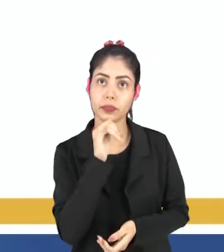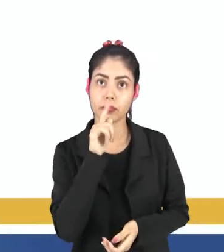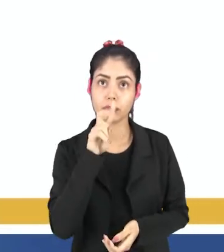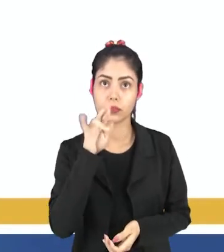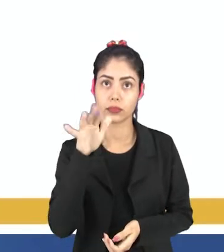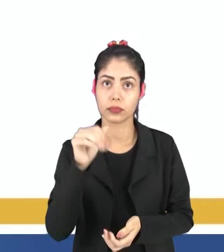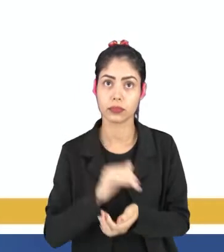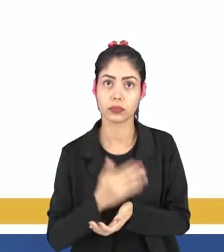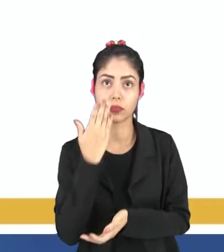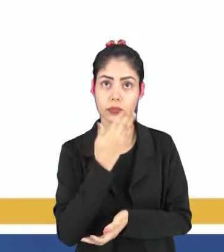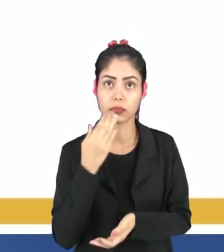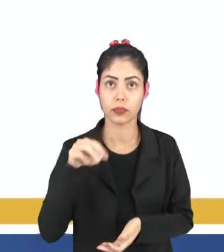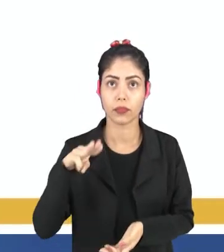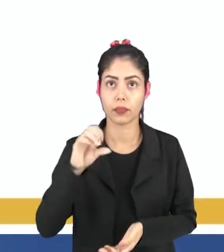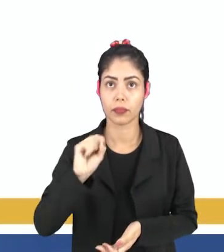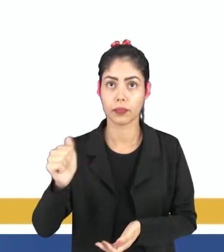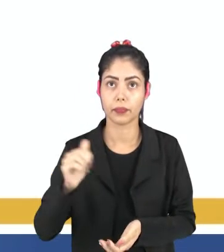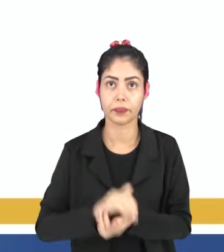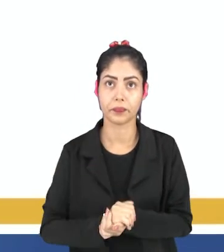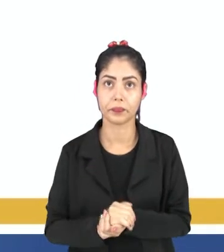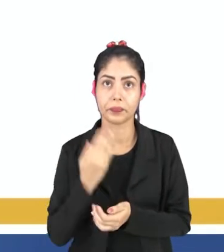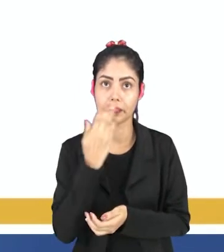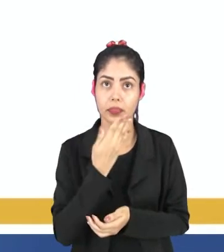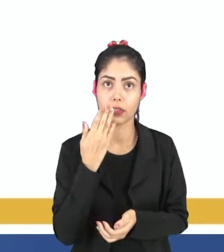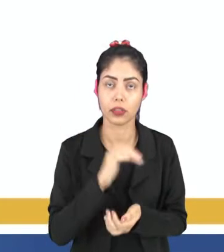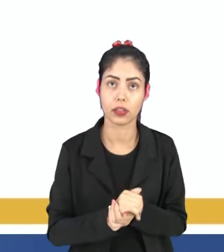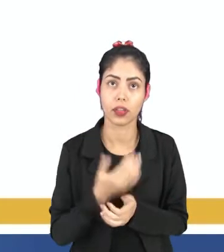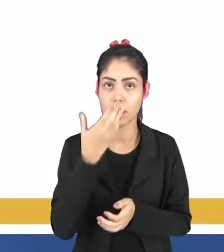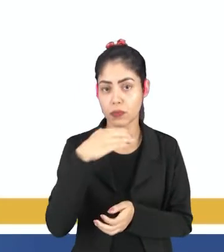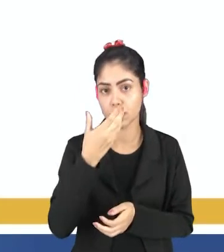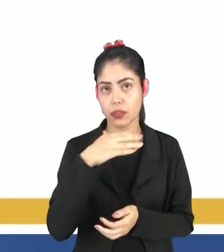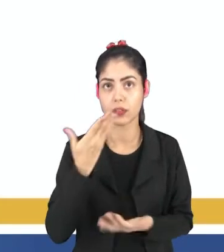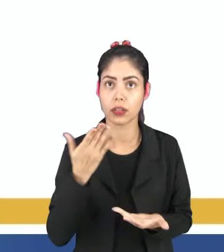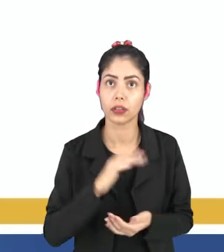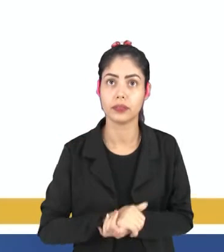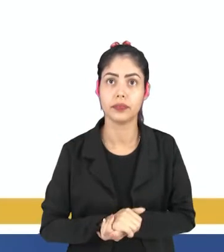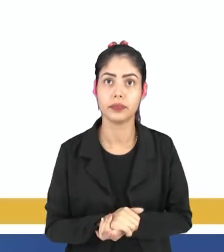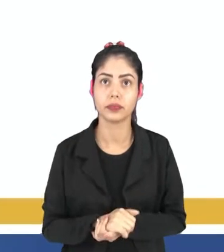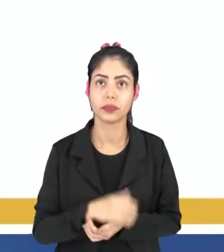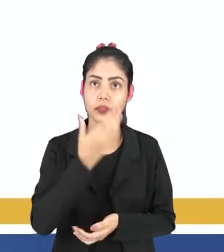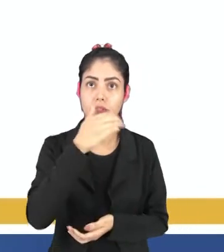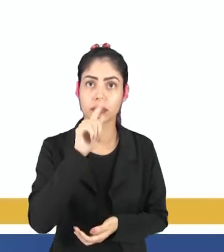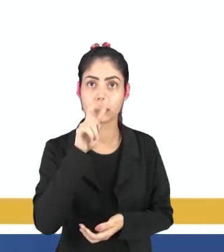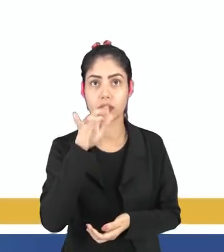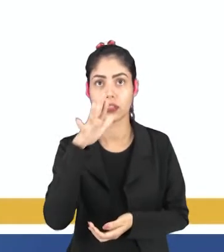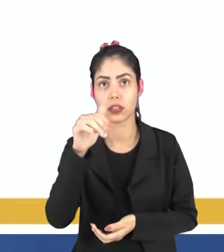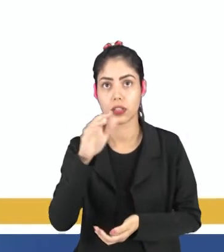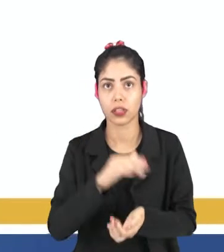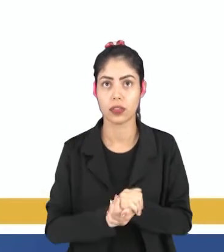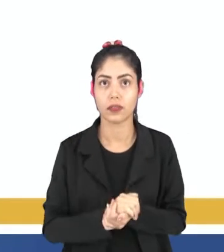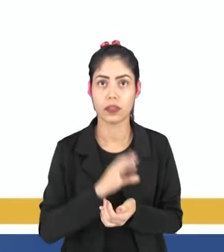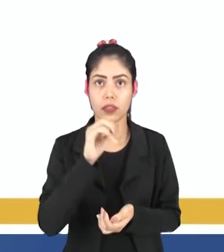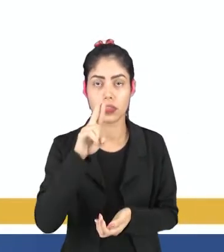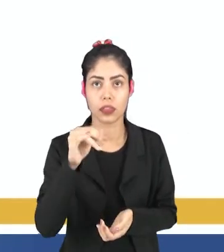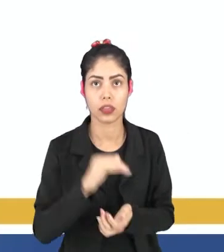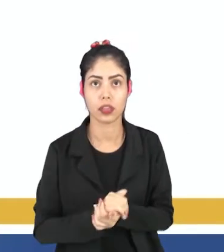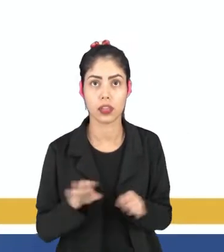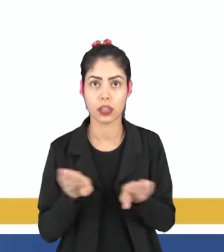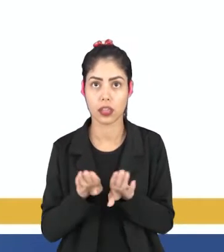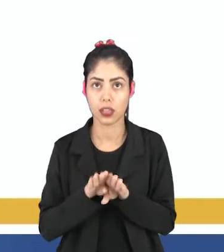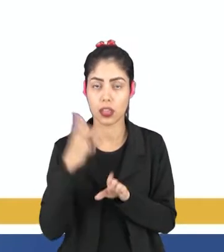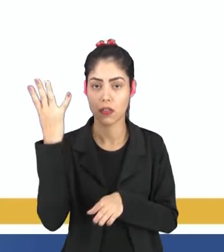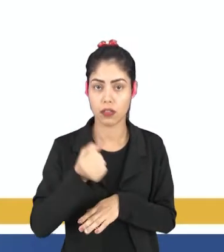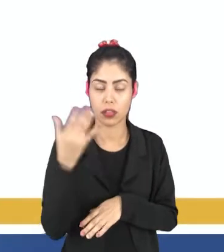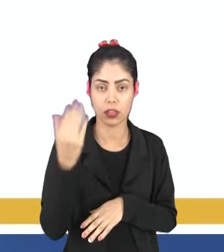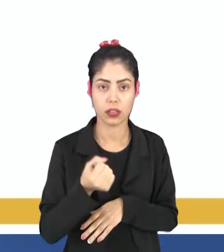exemplos geleias, doces em pastas, frutas cristalizadas, frutas glaciadas em conserva, em compota e o